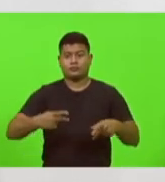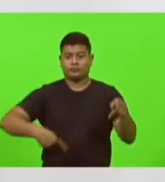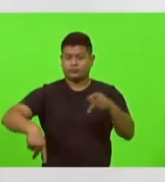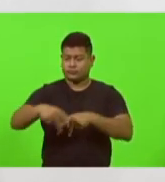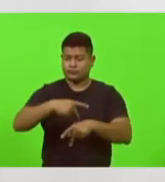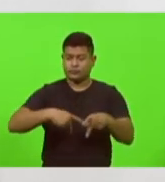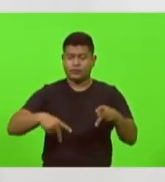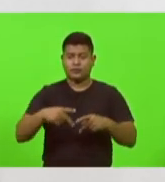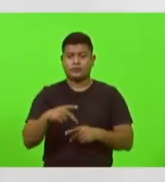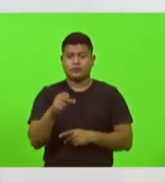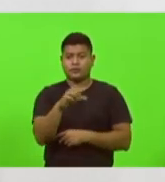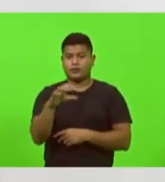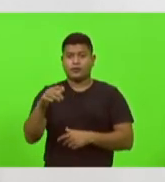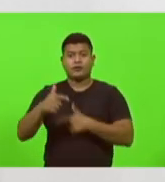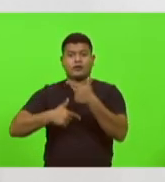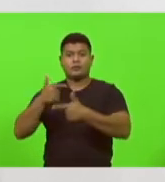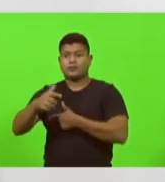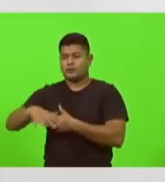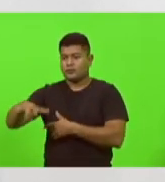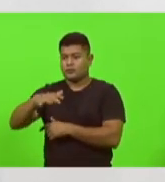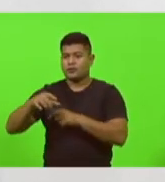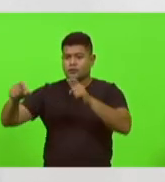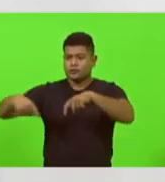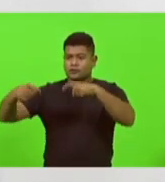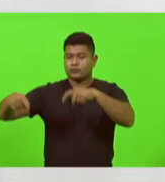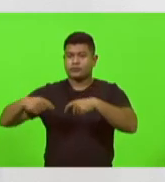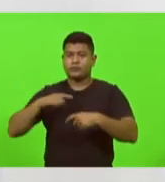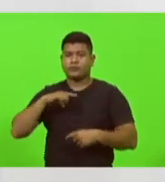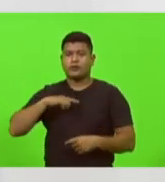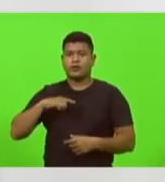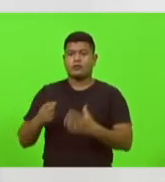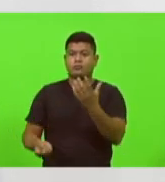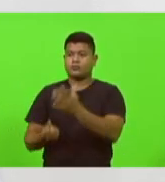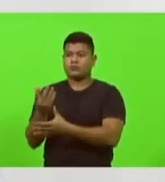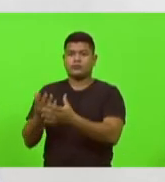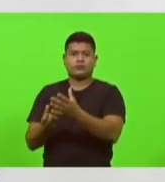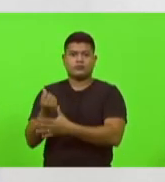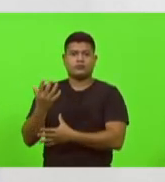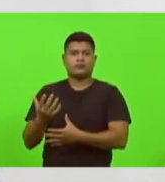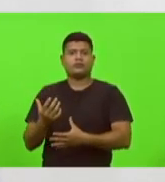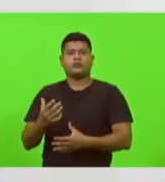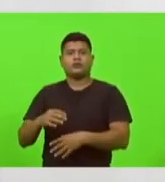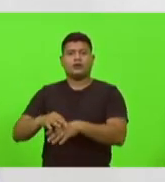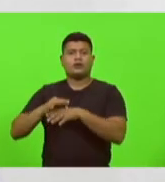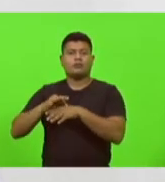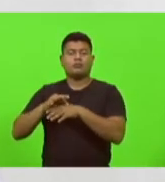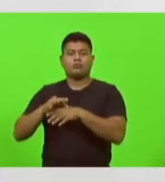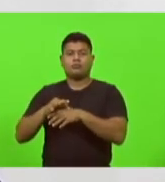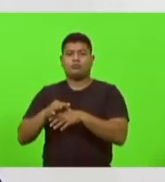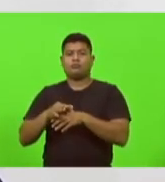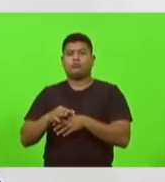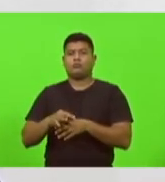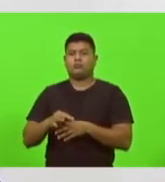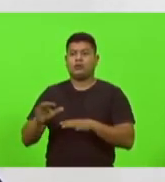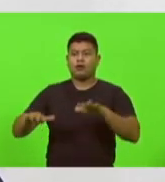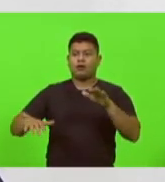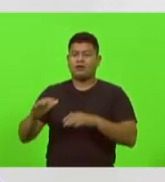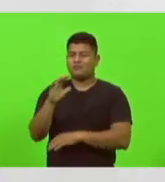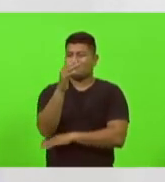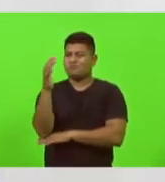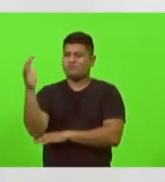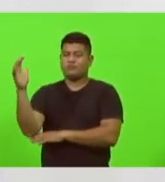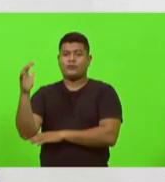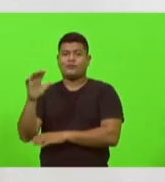vegetal, a melhor sanidade, mas que muitas vezes esbarrava em